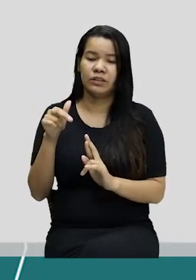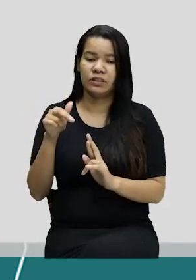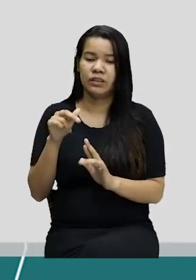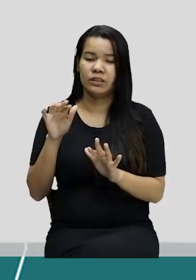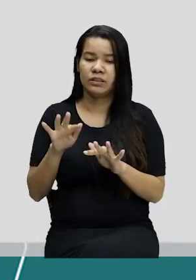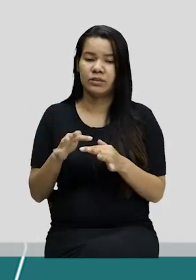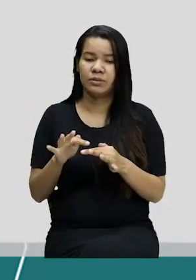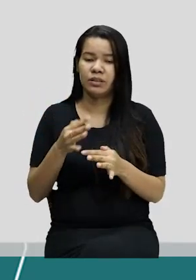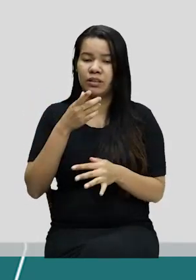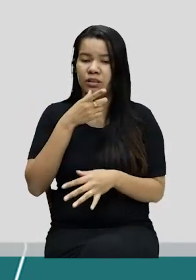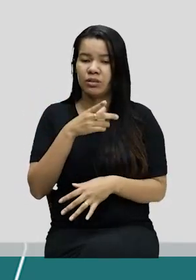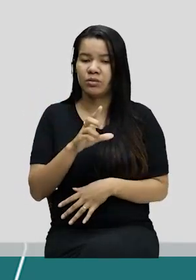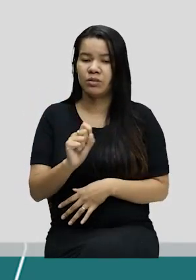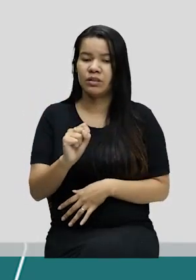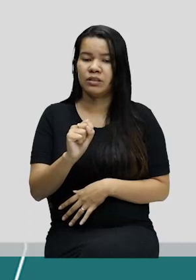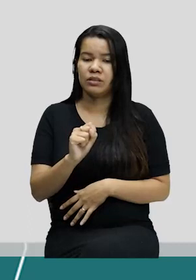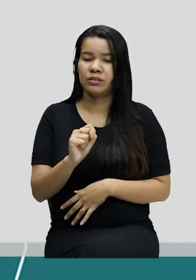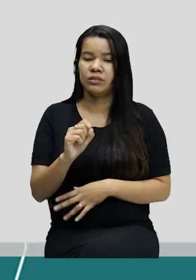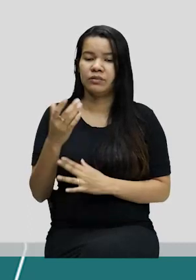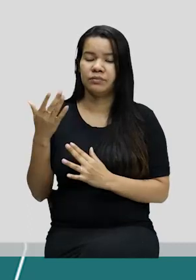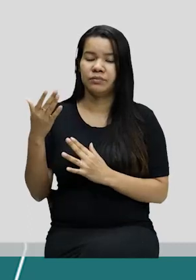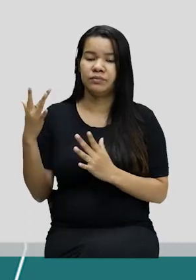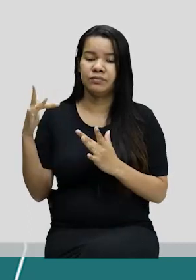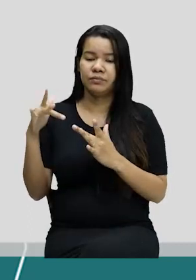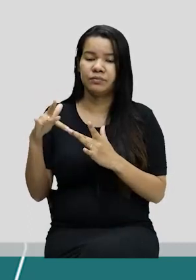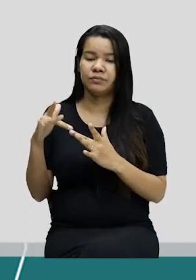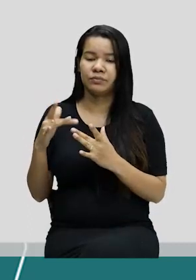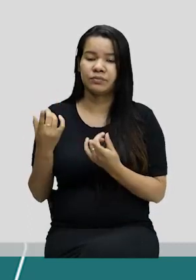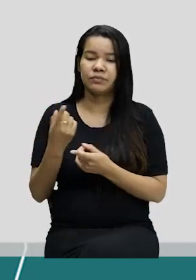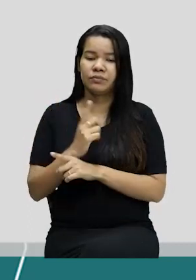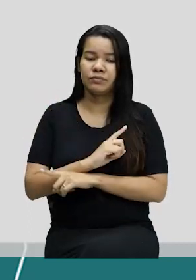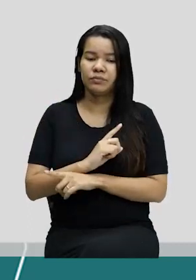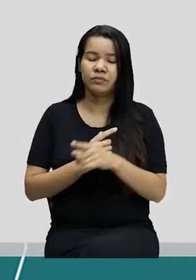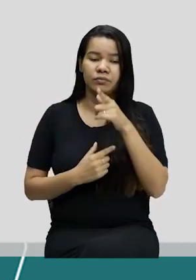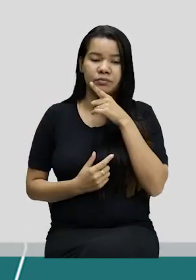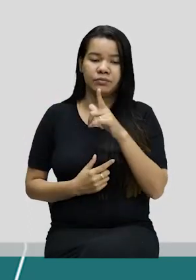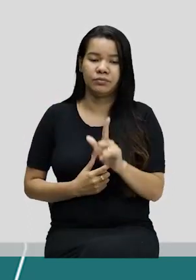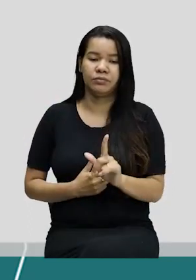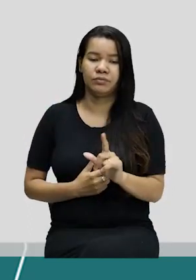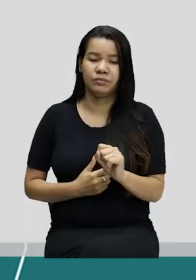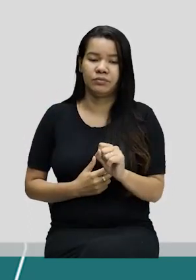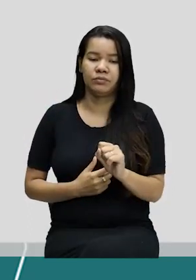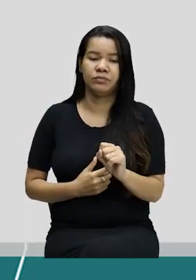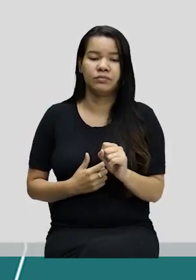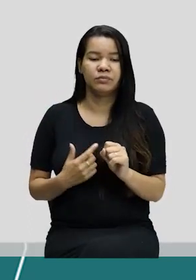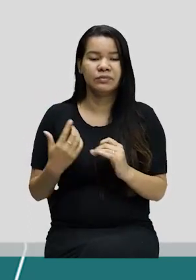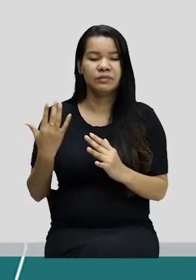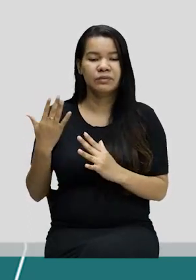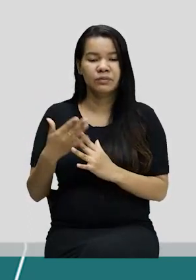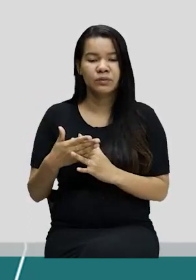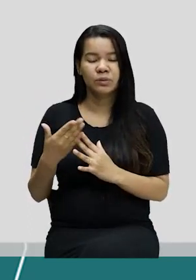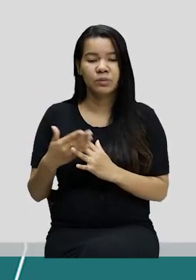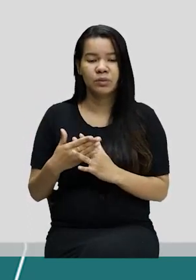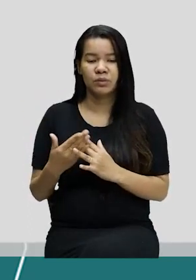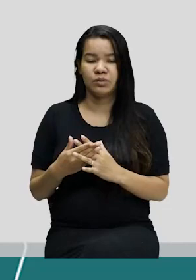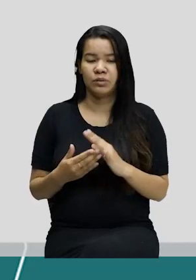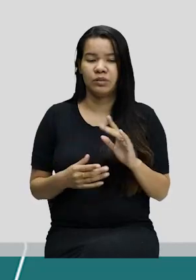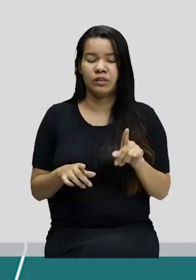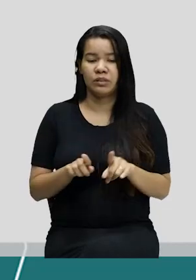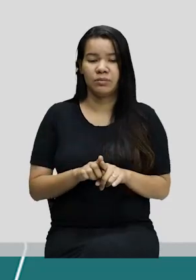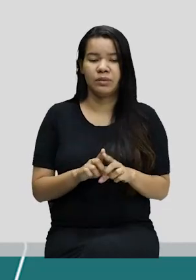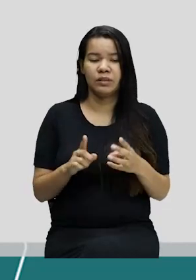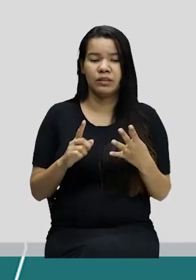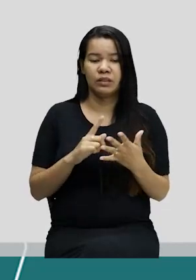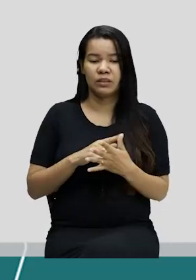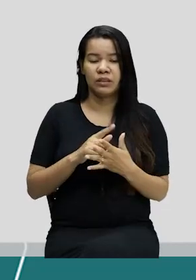em contraposição à linguagem rebuscada e culta do barroco. E carpe diem, aproveite o momento e a vida, ou seja,